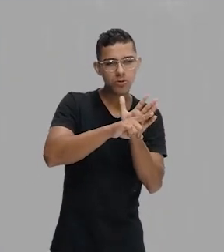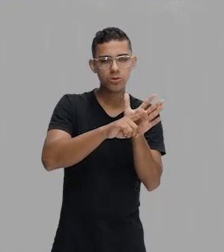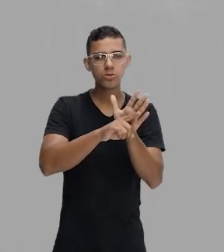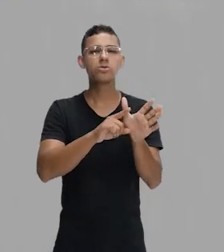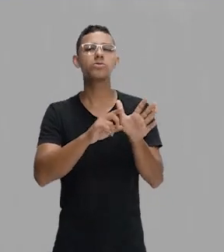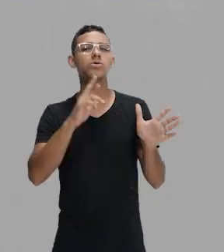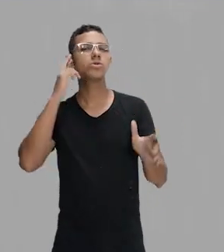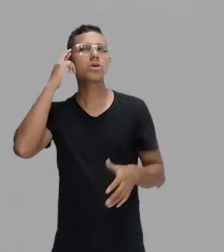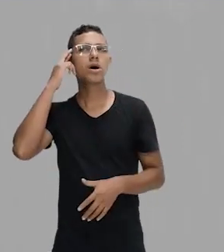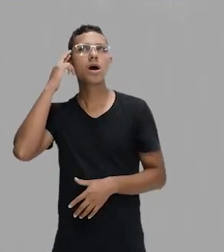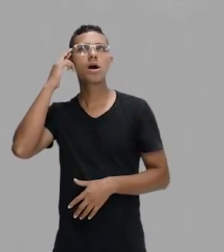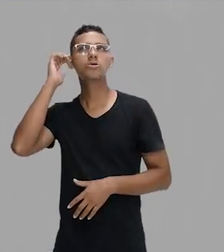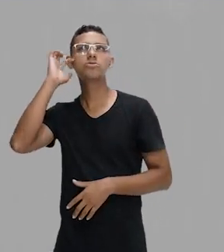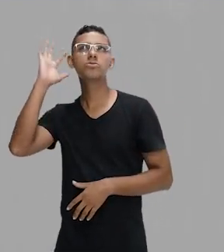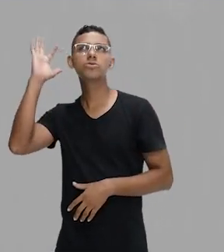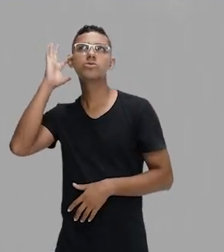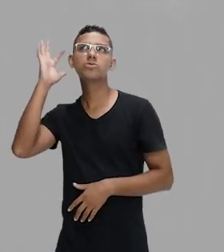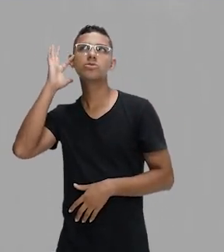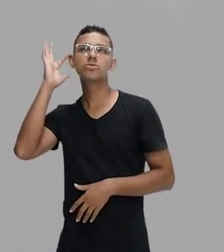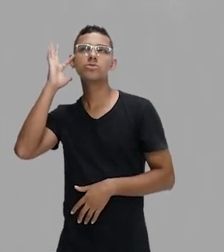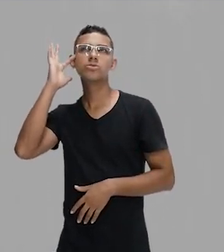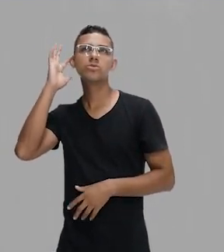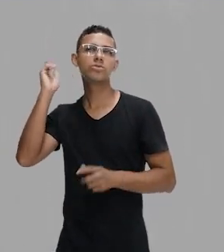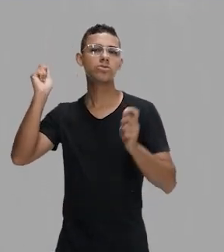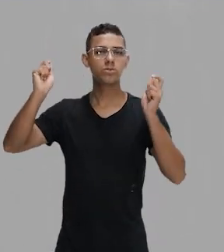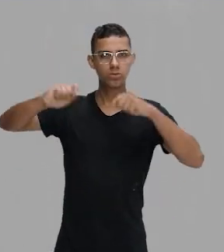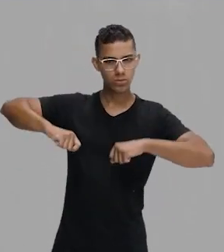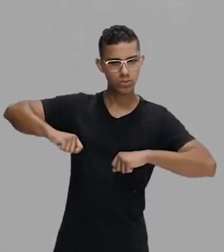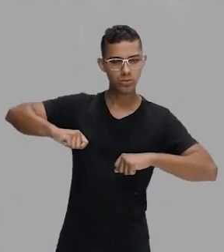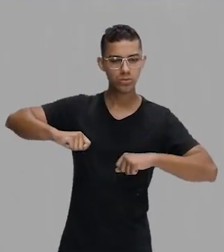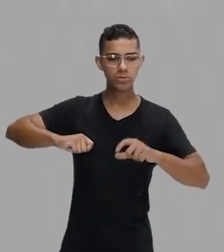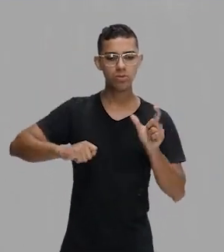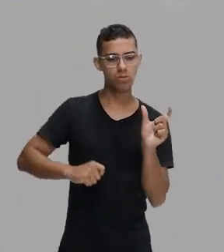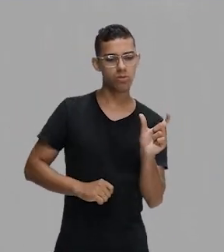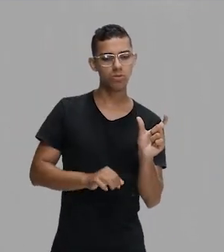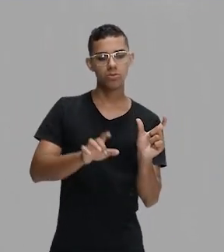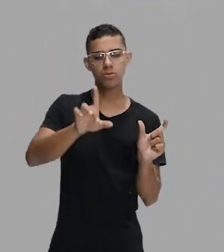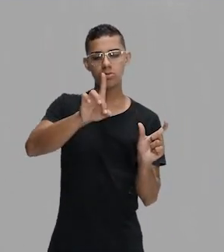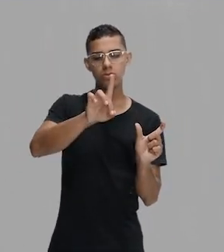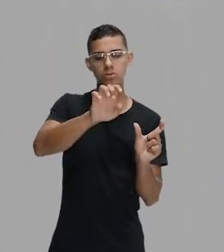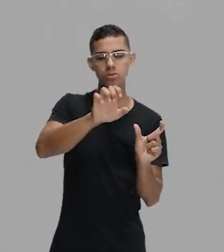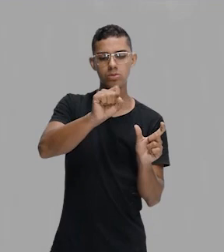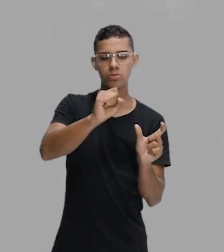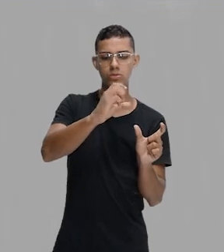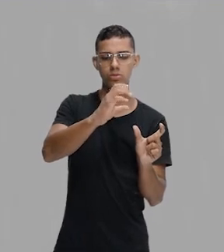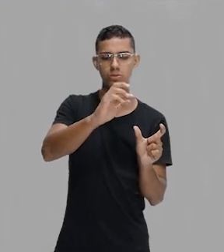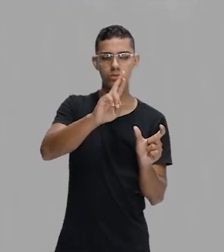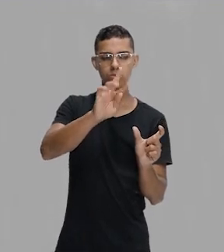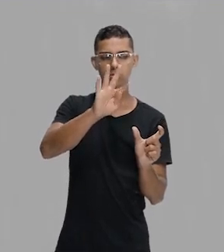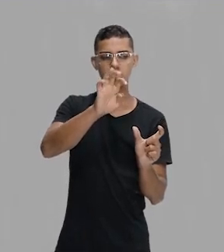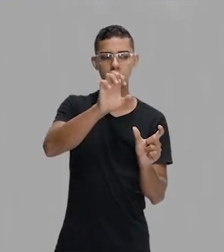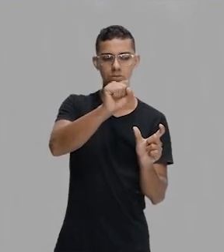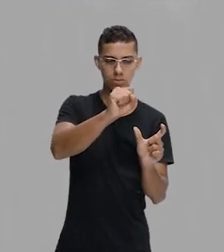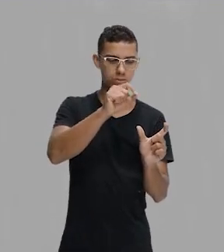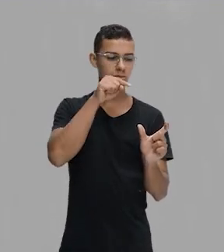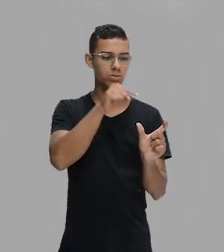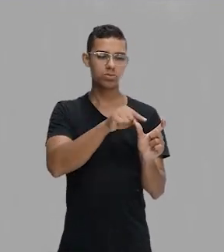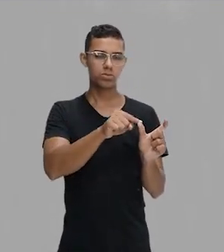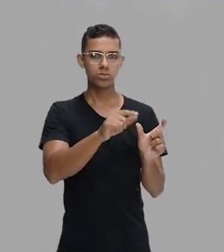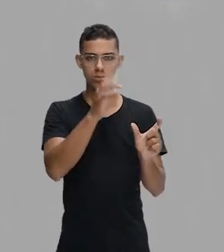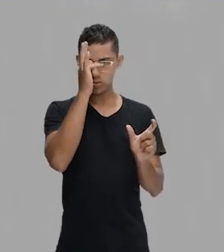racionalismo, principalmente sobre Descartes como nosso filósofo, prime